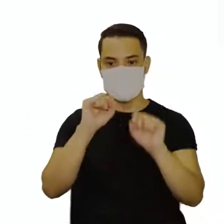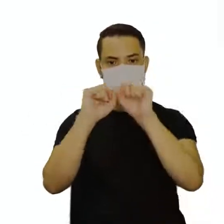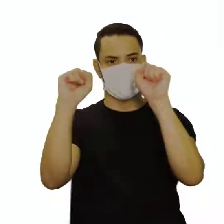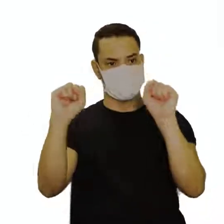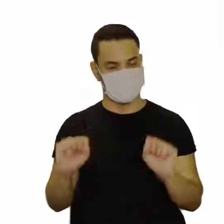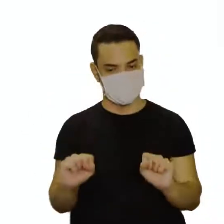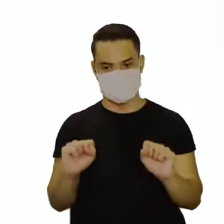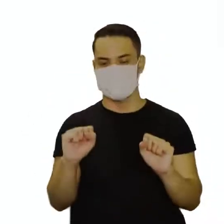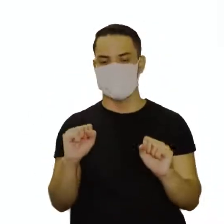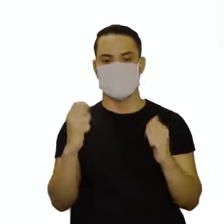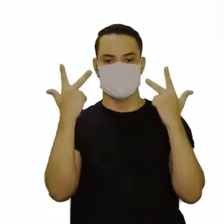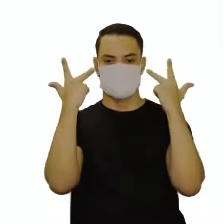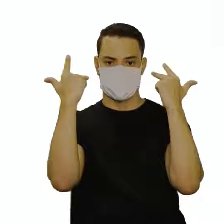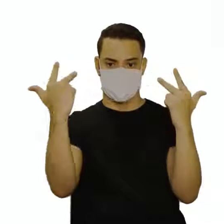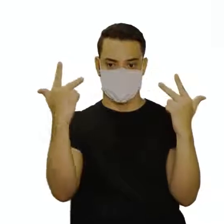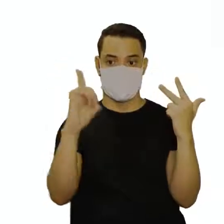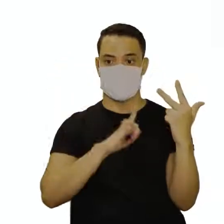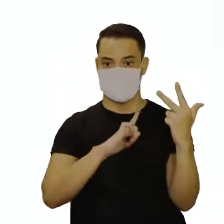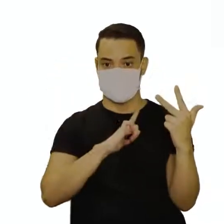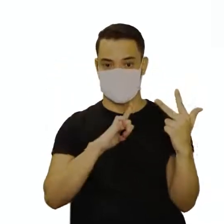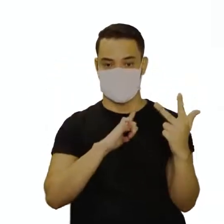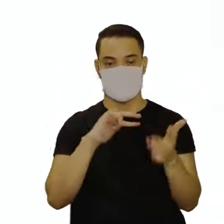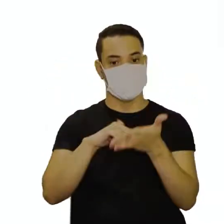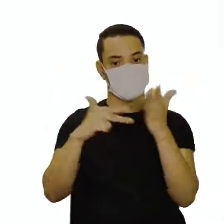bem básico, aqui são representações.